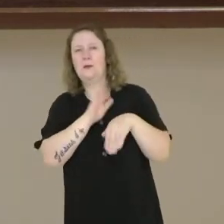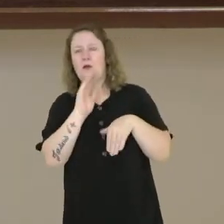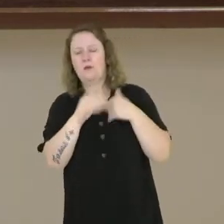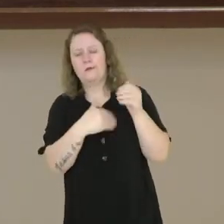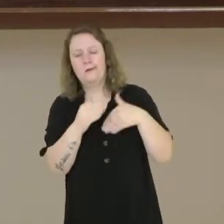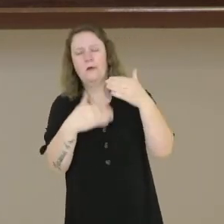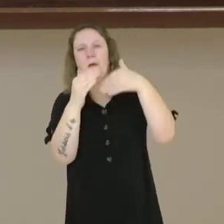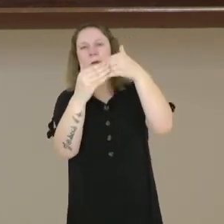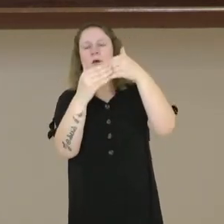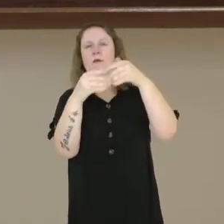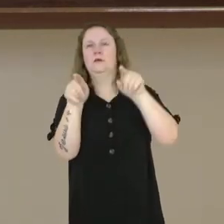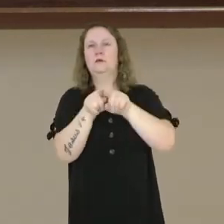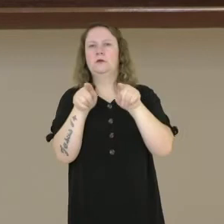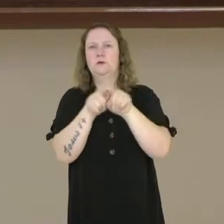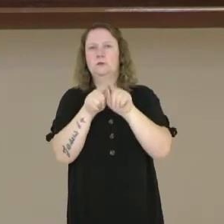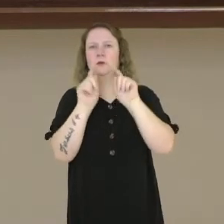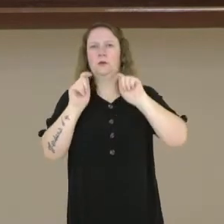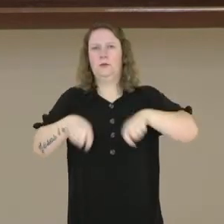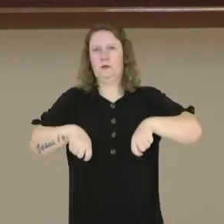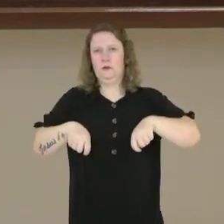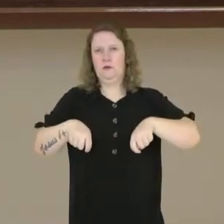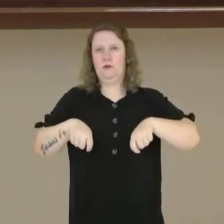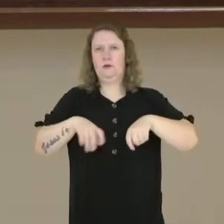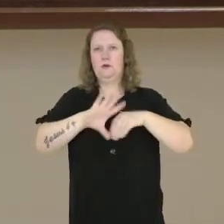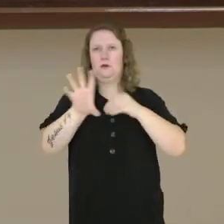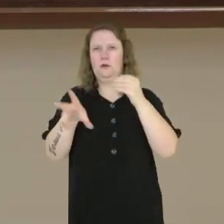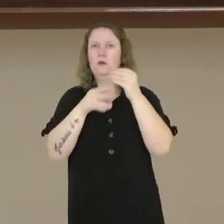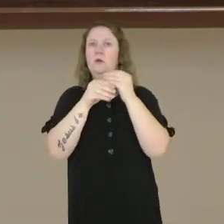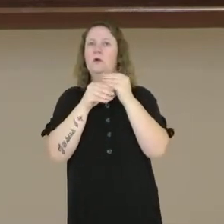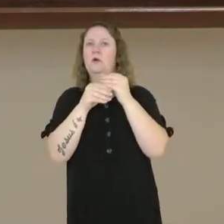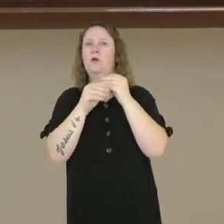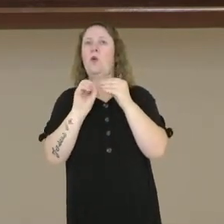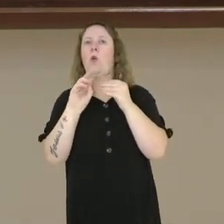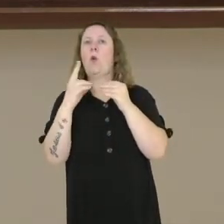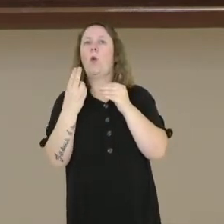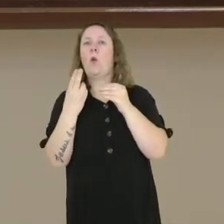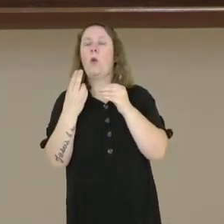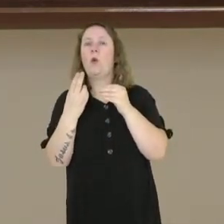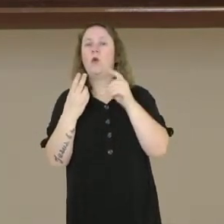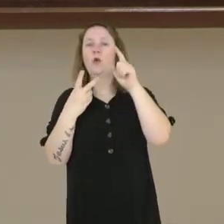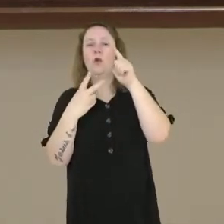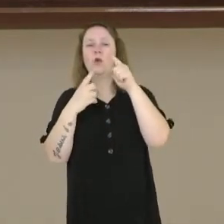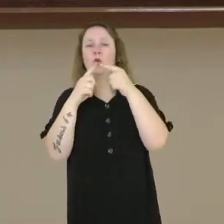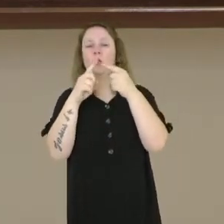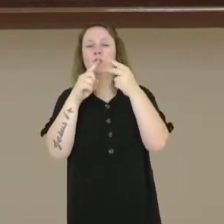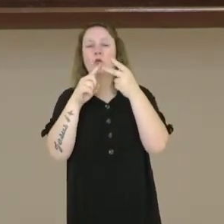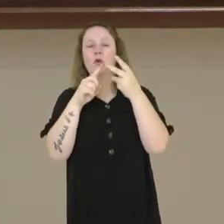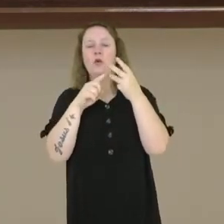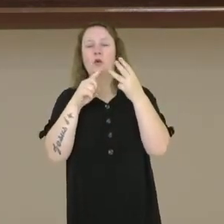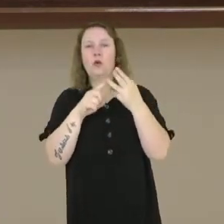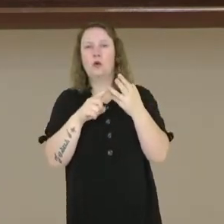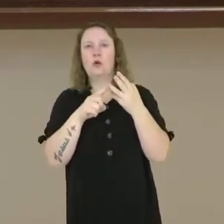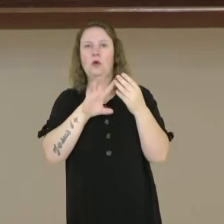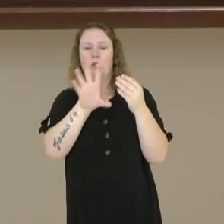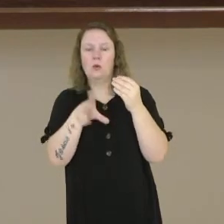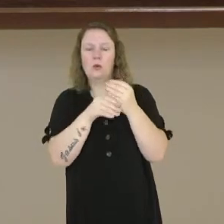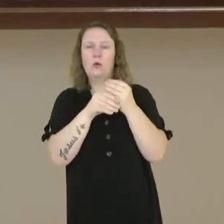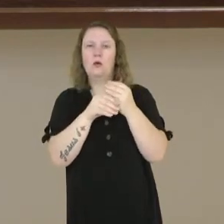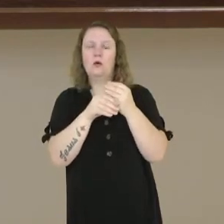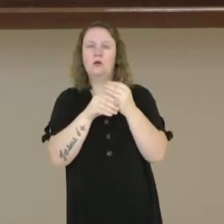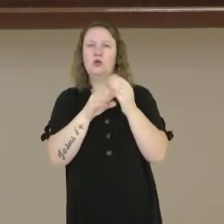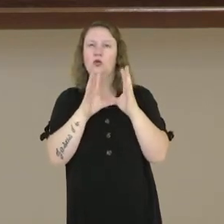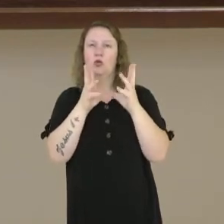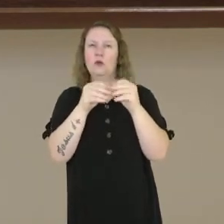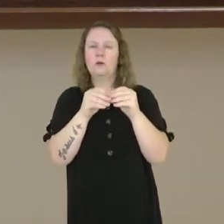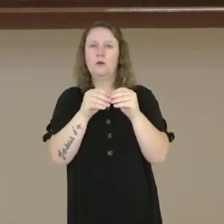desenvolvido e funcione ou como aposto, ou como objeto direto, ou como objeto indireto, complemento nominal ou predicativo do